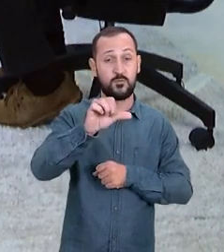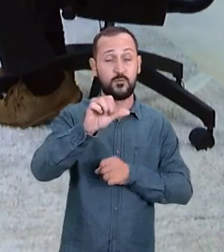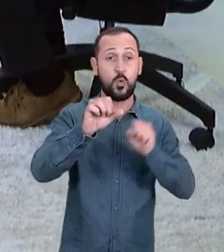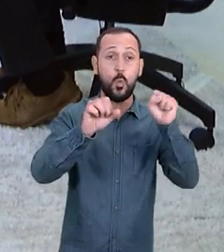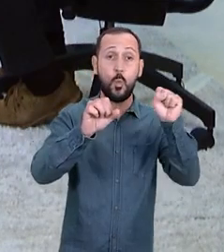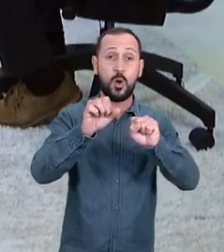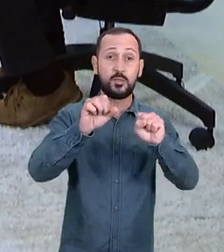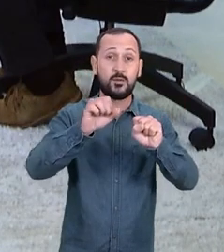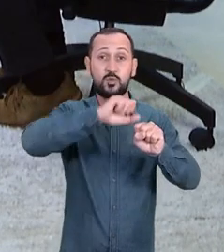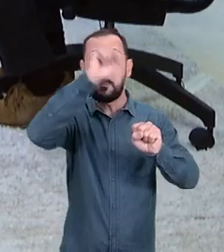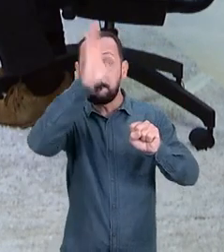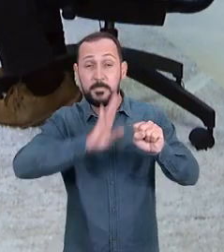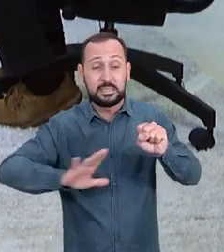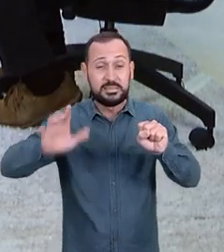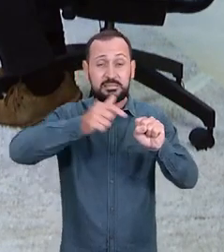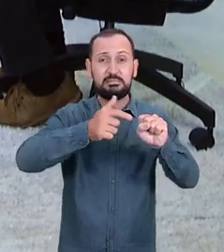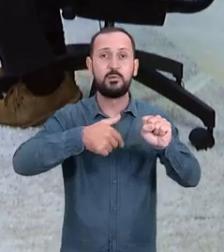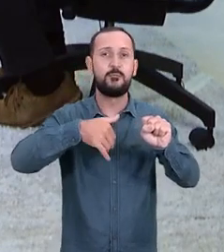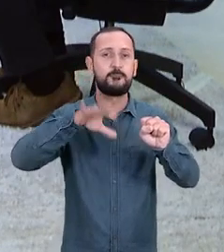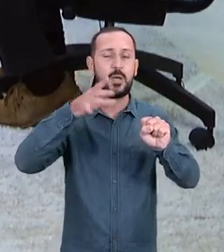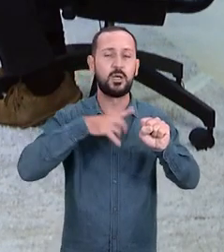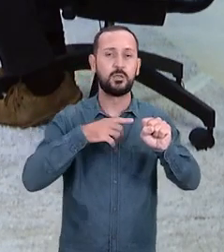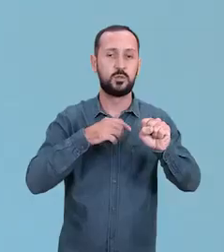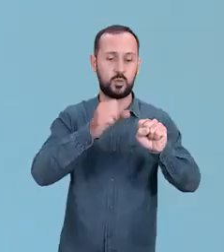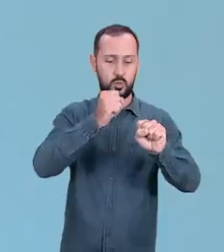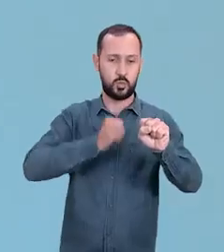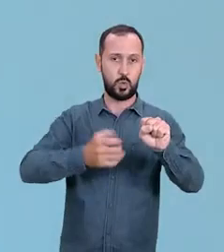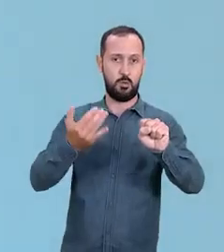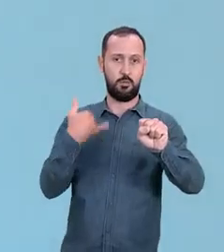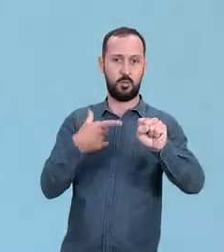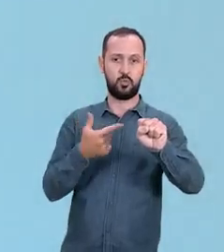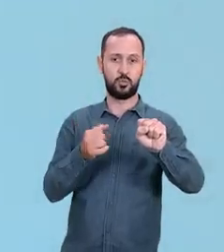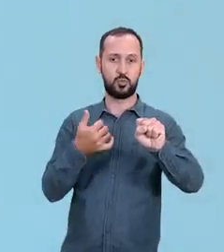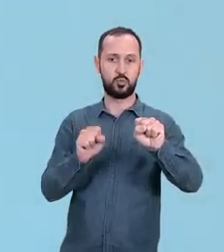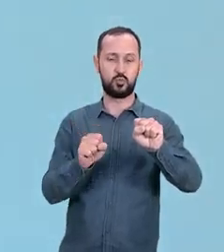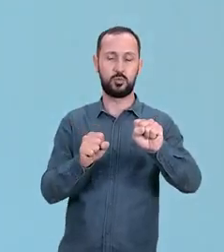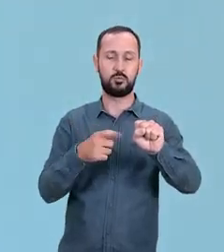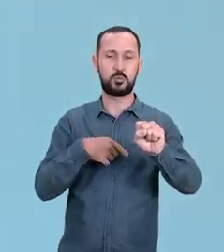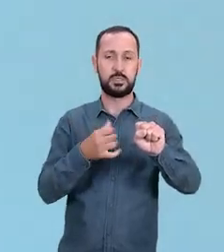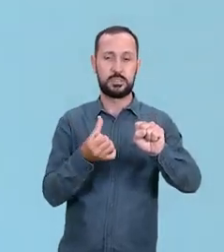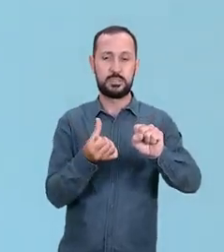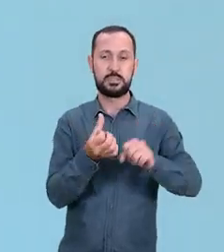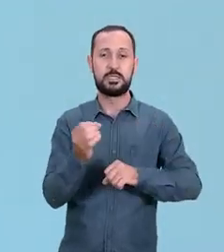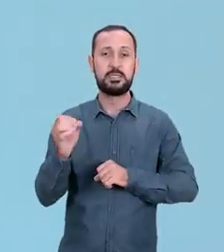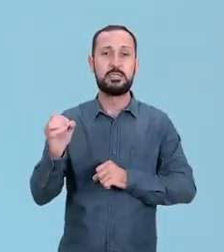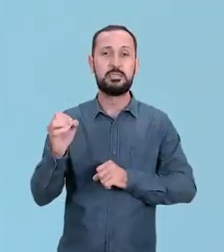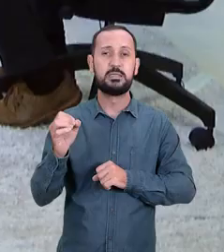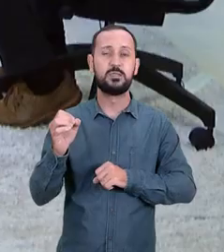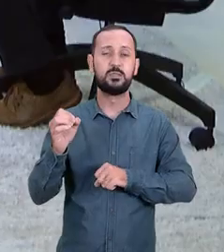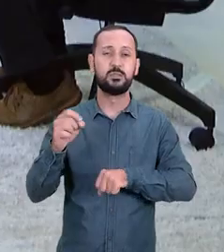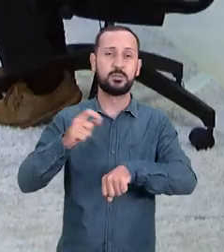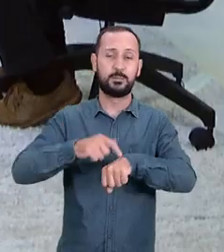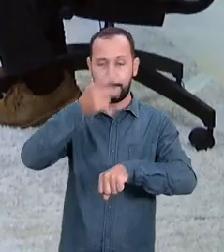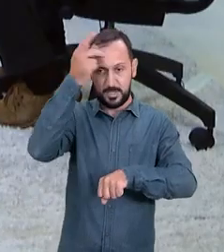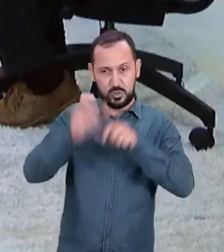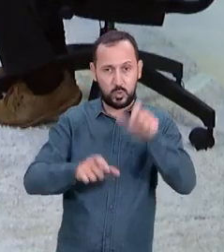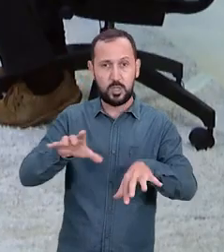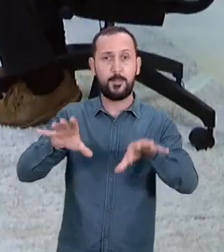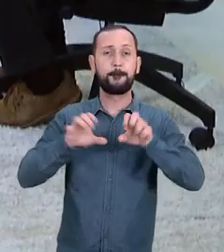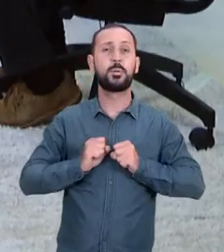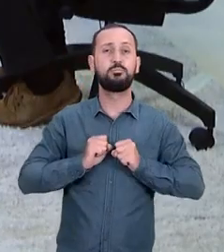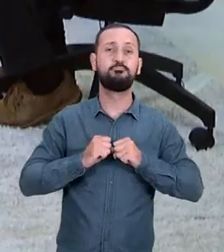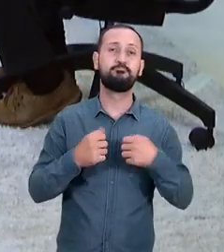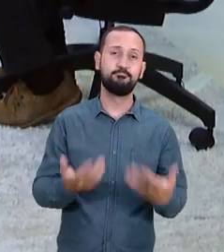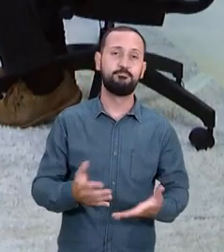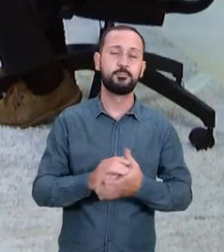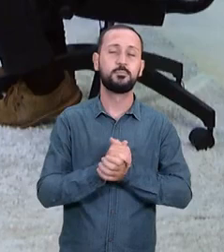no país, que teve um aumento superior ao ano de 2018, com mais de 600 casos. O